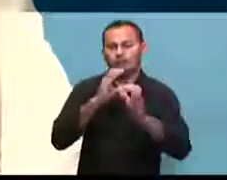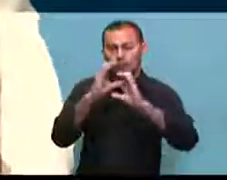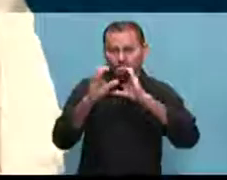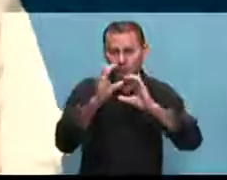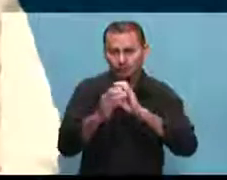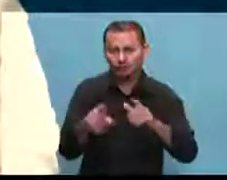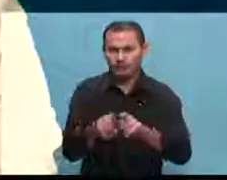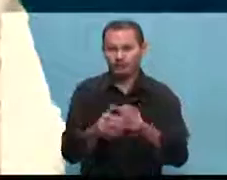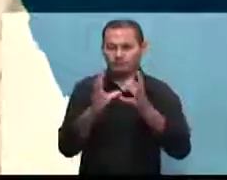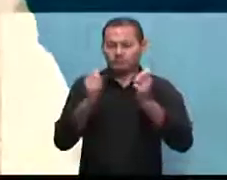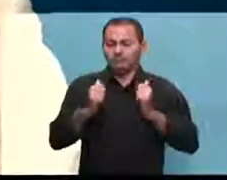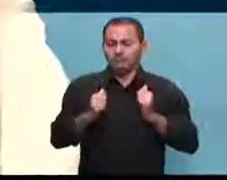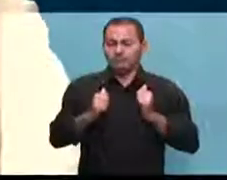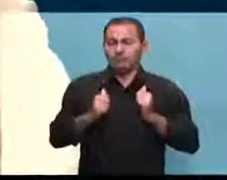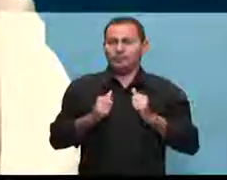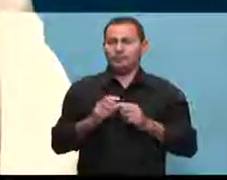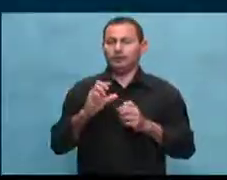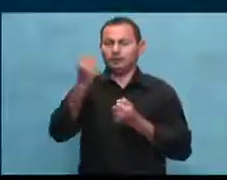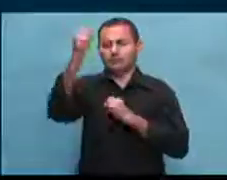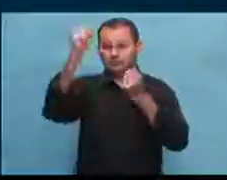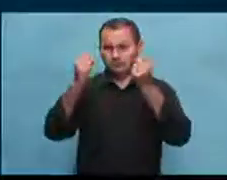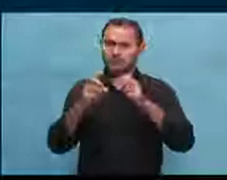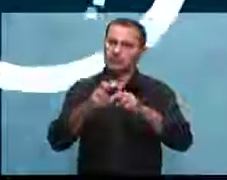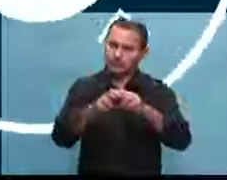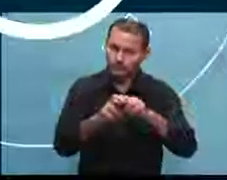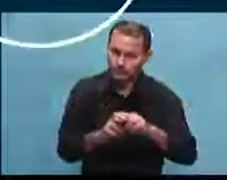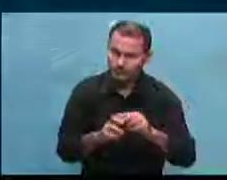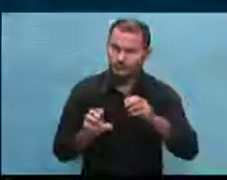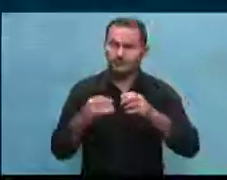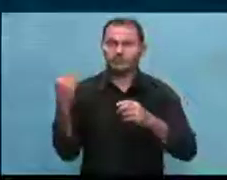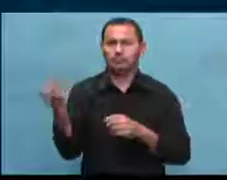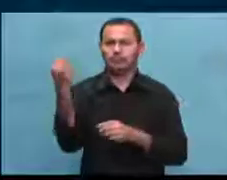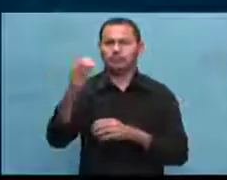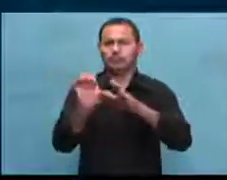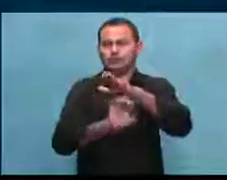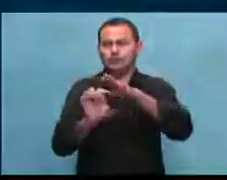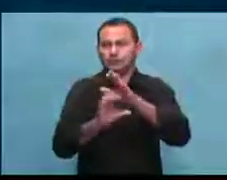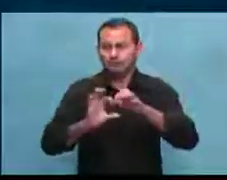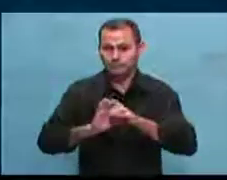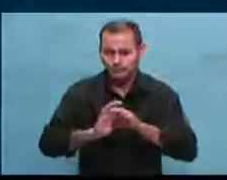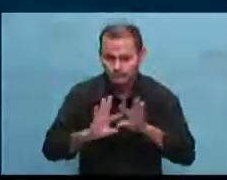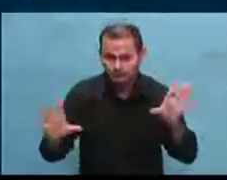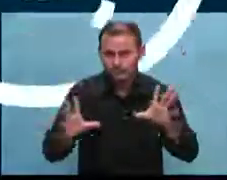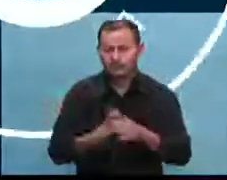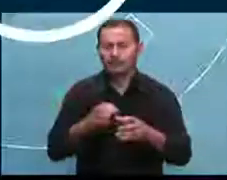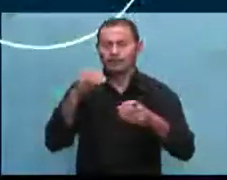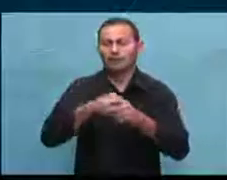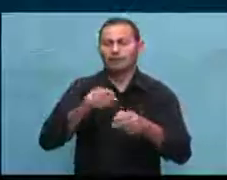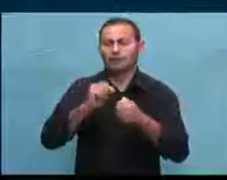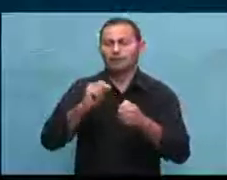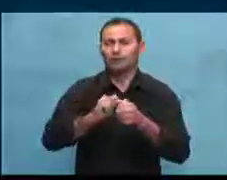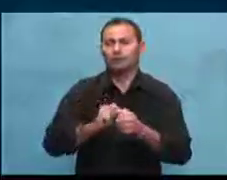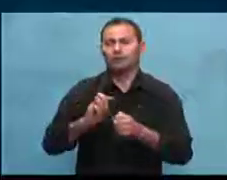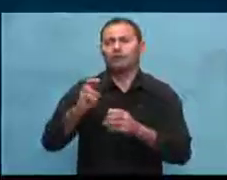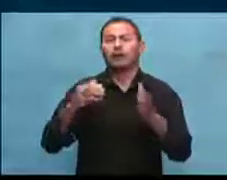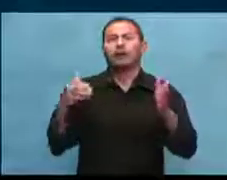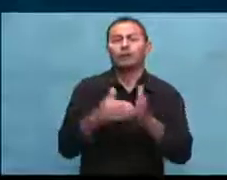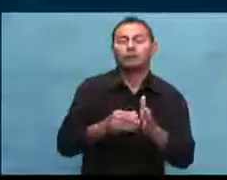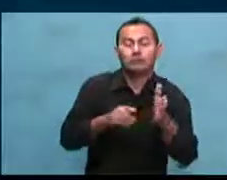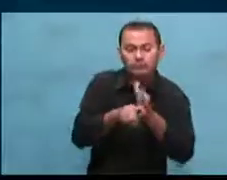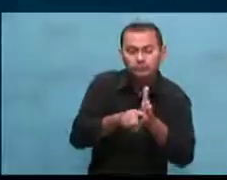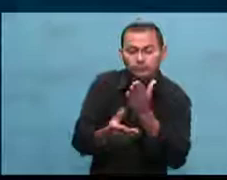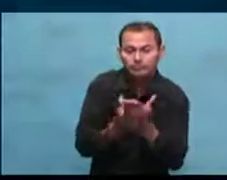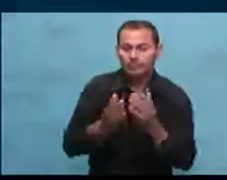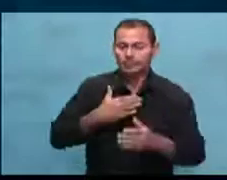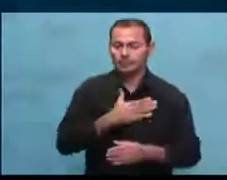comunicação e omissão por parte do fabricante. Por isso, é imprescindível que a empresa disponibilize um canal para fazer uma última pesquisa, a